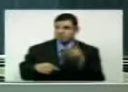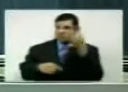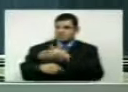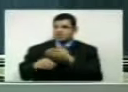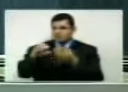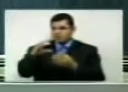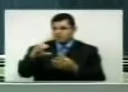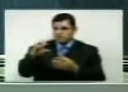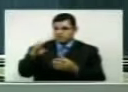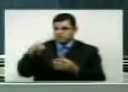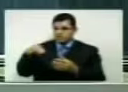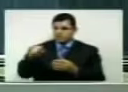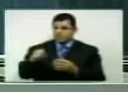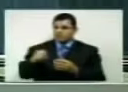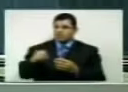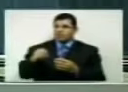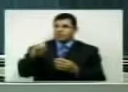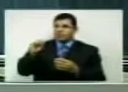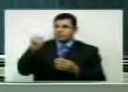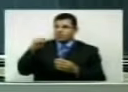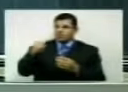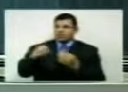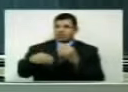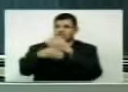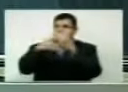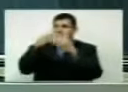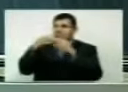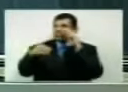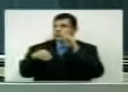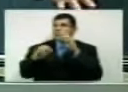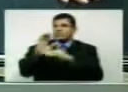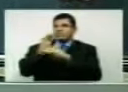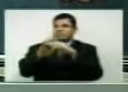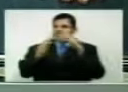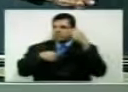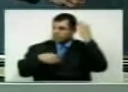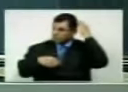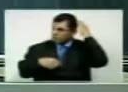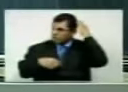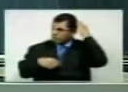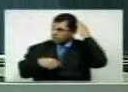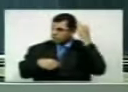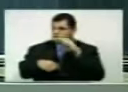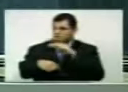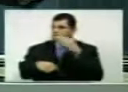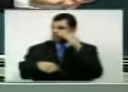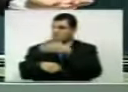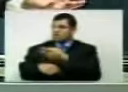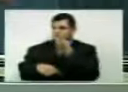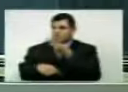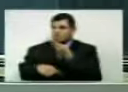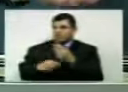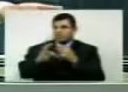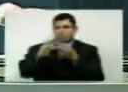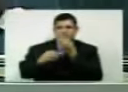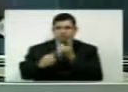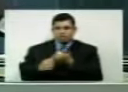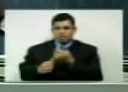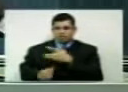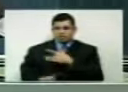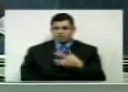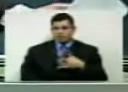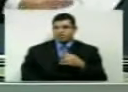visite o SECOM lá no 8º andar e veja os pacientes no estágio que eu vi e volte para cá para dizer que está tudo bem